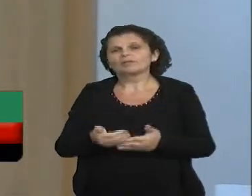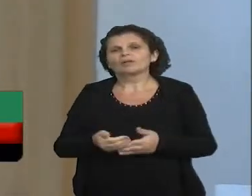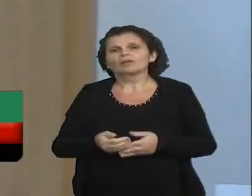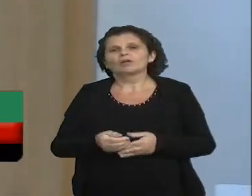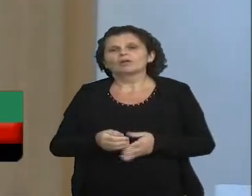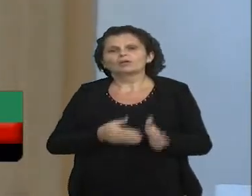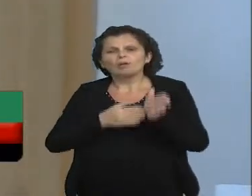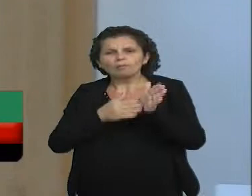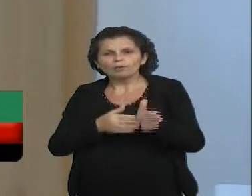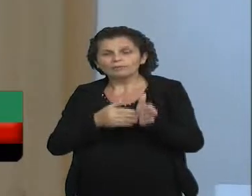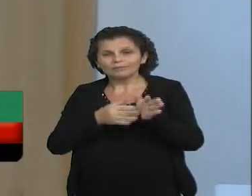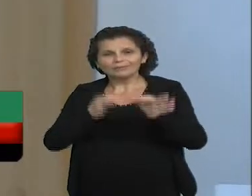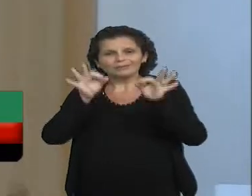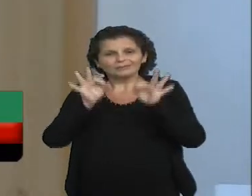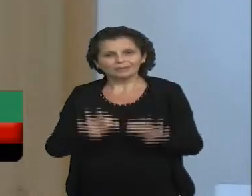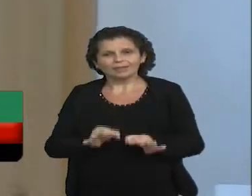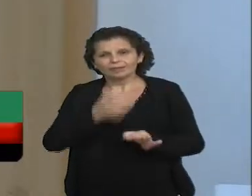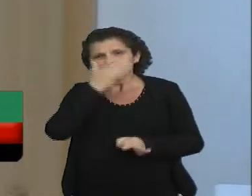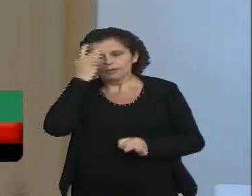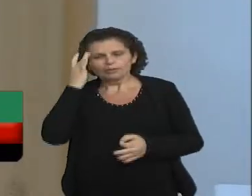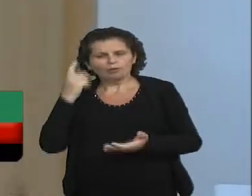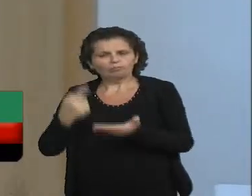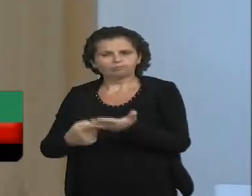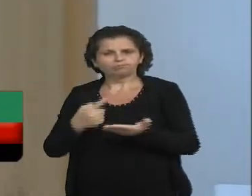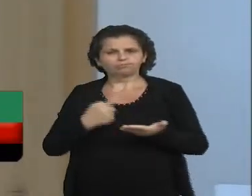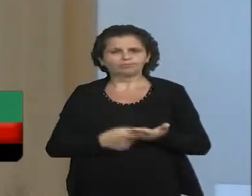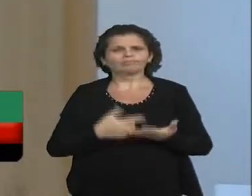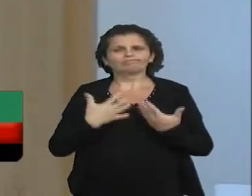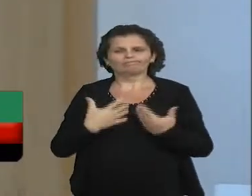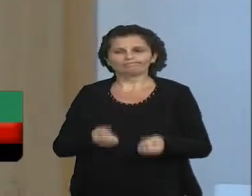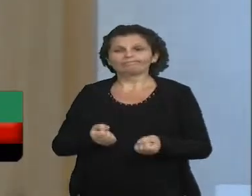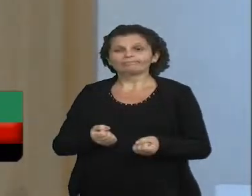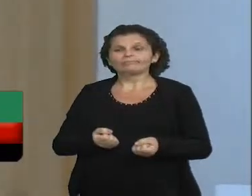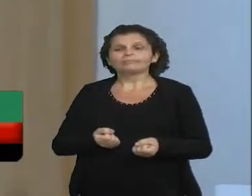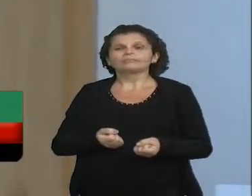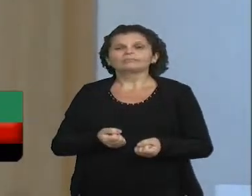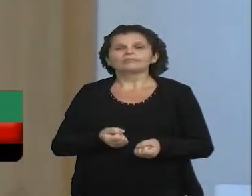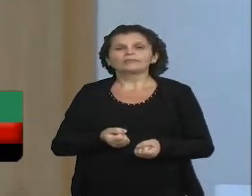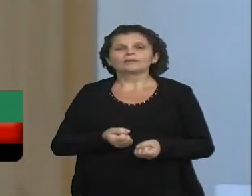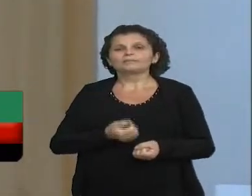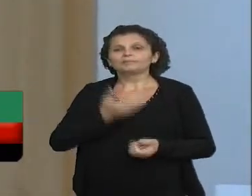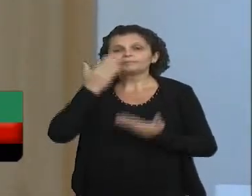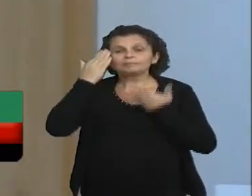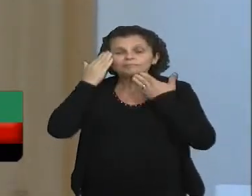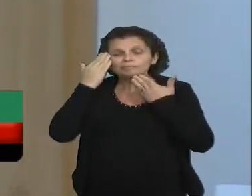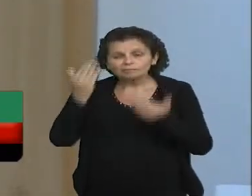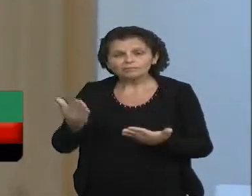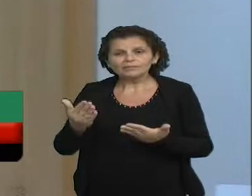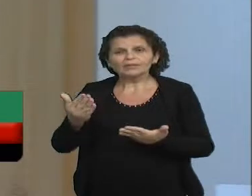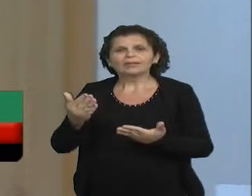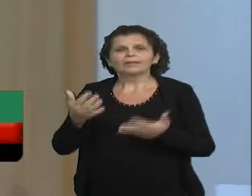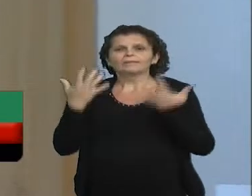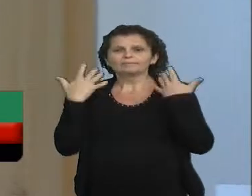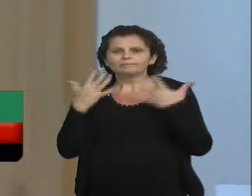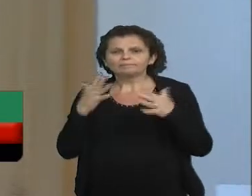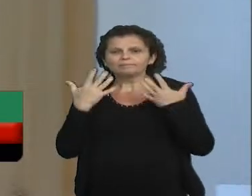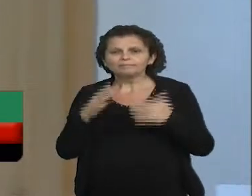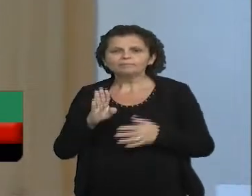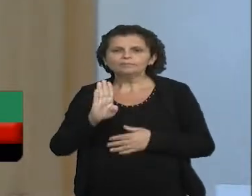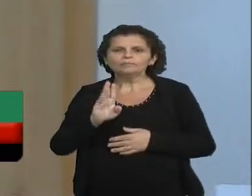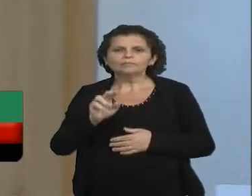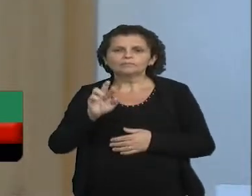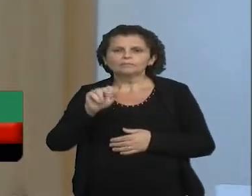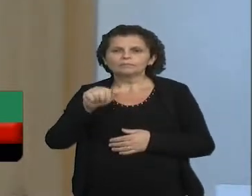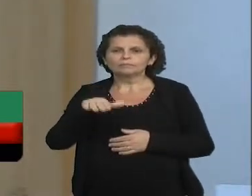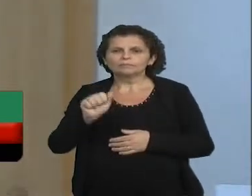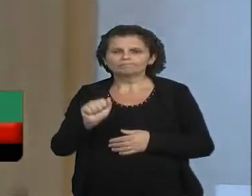no caminho certo quando a gente tem pessoas comprometidas. E eu gostaria de agradecer muito e parabenizar a Bruna